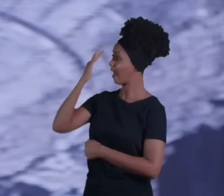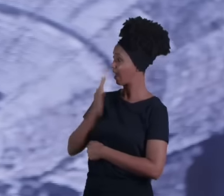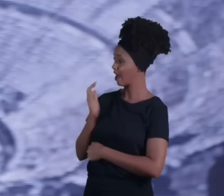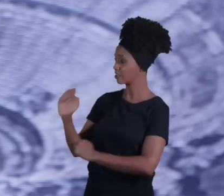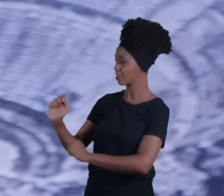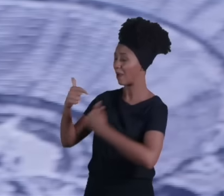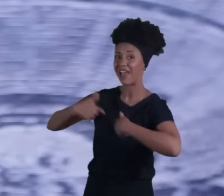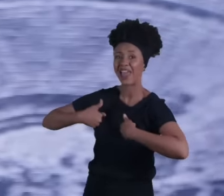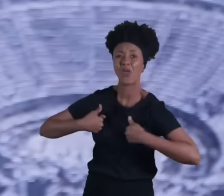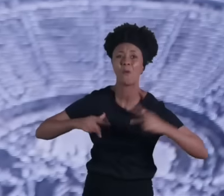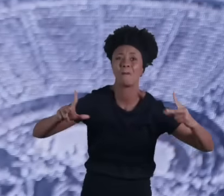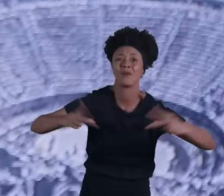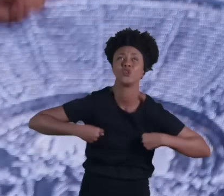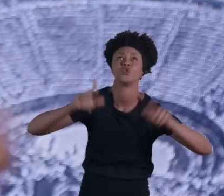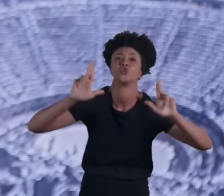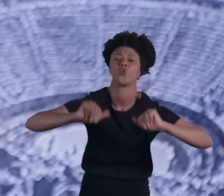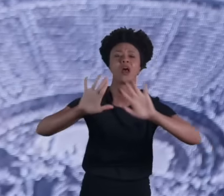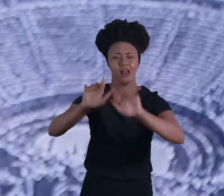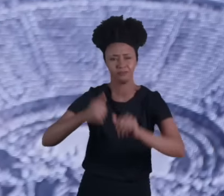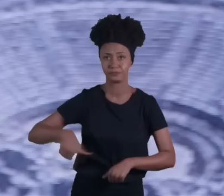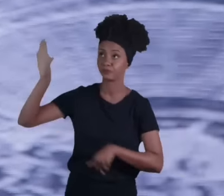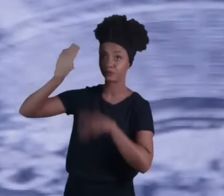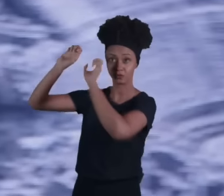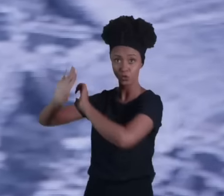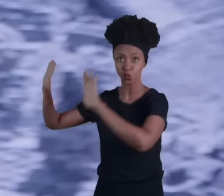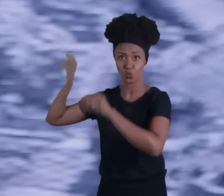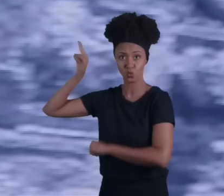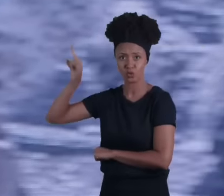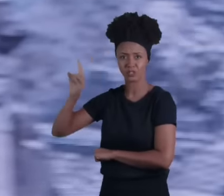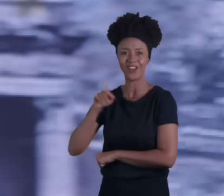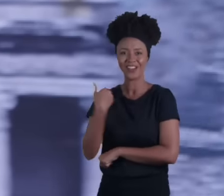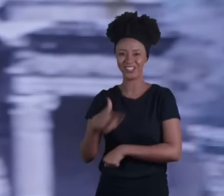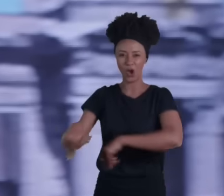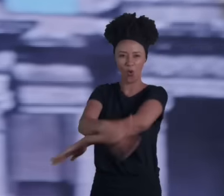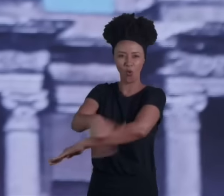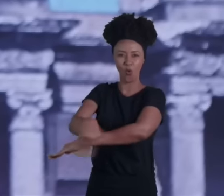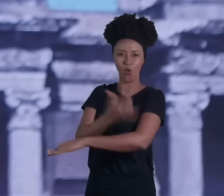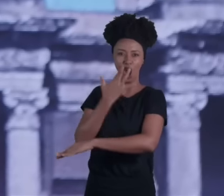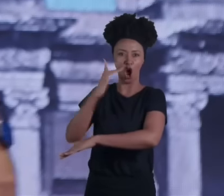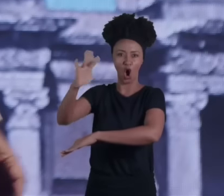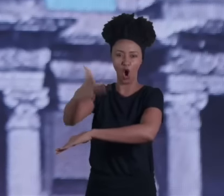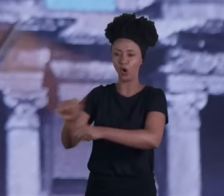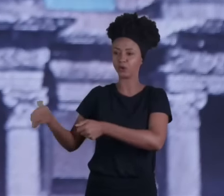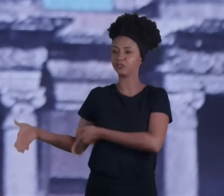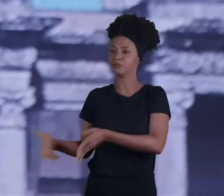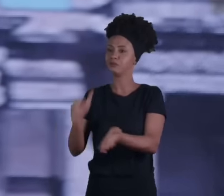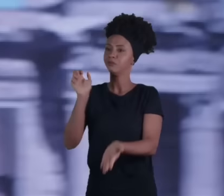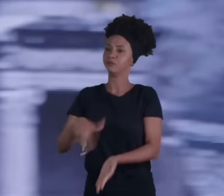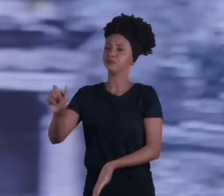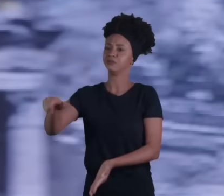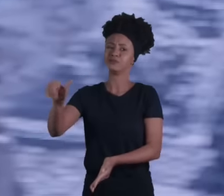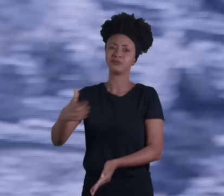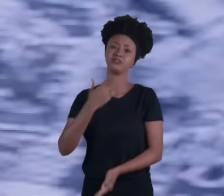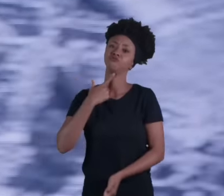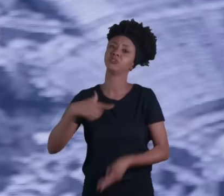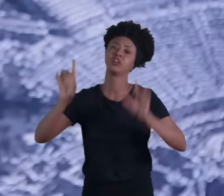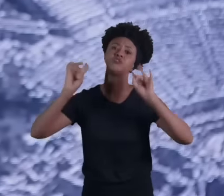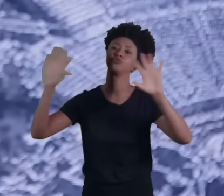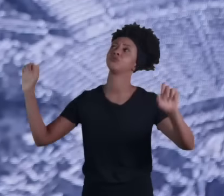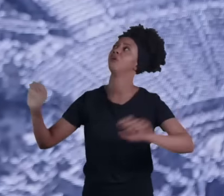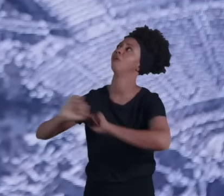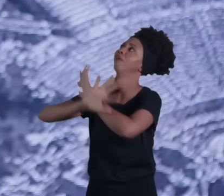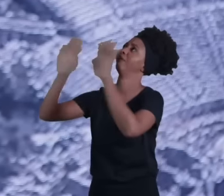vamos merecer. Aliás, no céu, gente, nós vamos andar naquelas ruas de ouro e só vamos querer glorificar ao